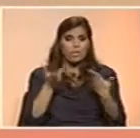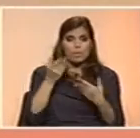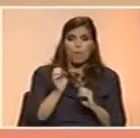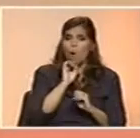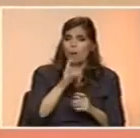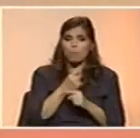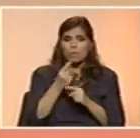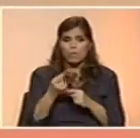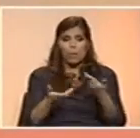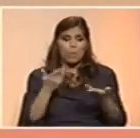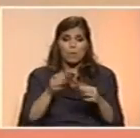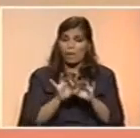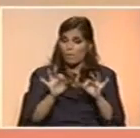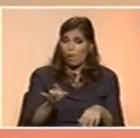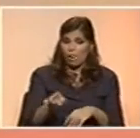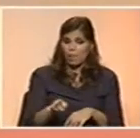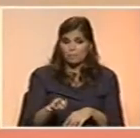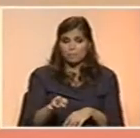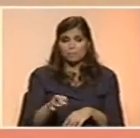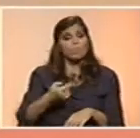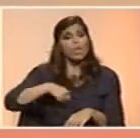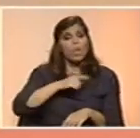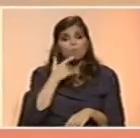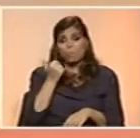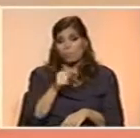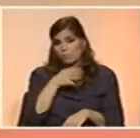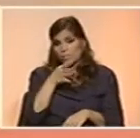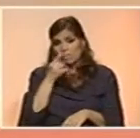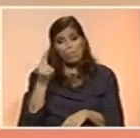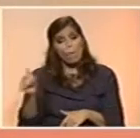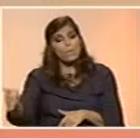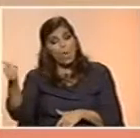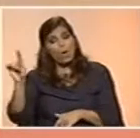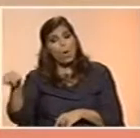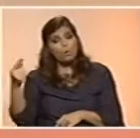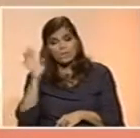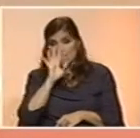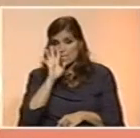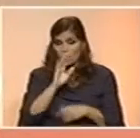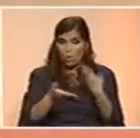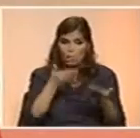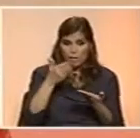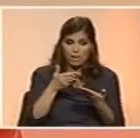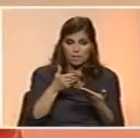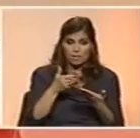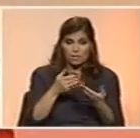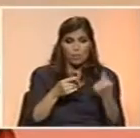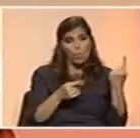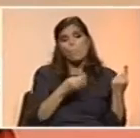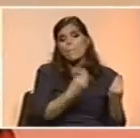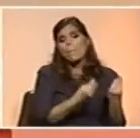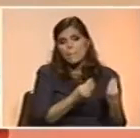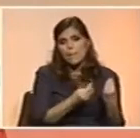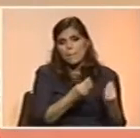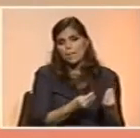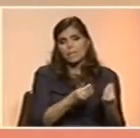estamos a comparar a mesma coisa. Exatamente. Ou seja, nós não podemos dizer que uma é melhor que a outra se estivermos a comparar, a dizer que uma é toda bem feita, o